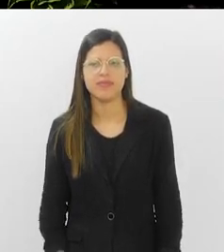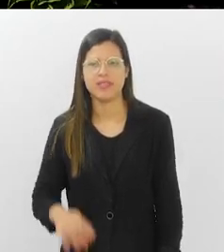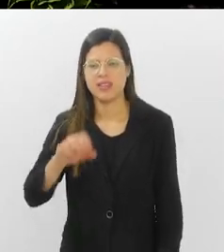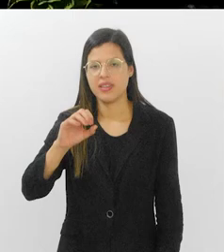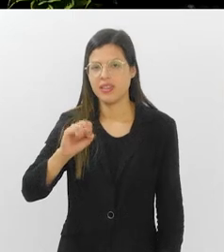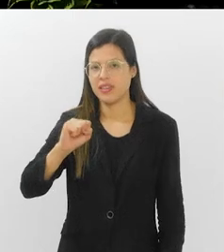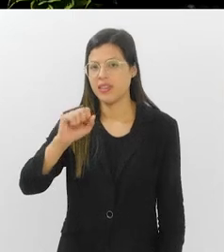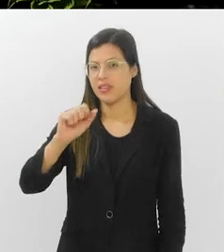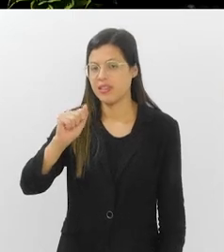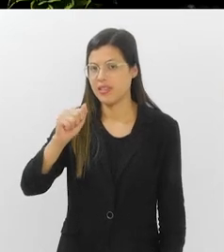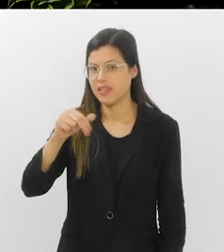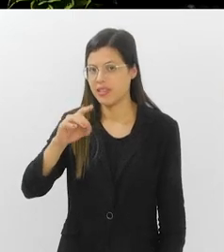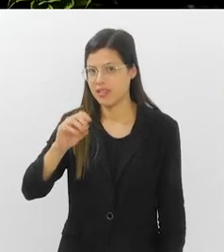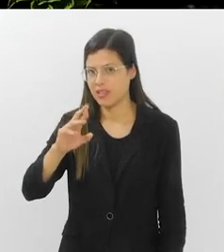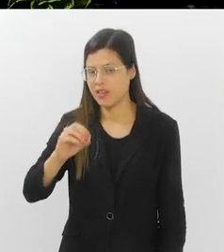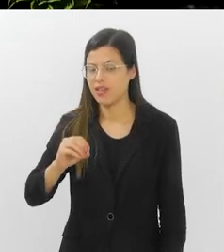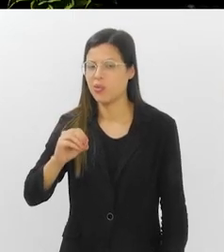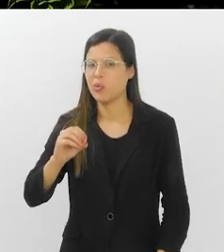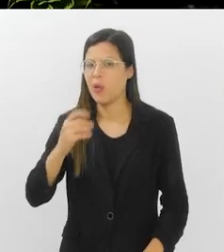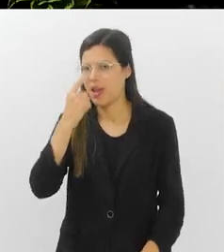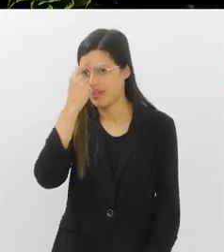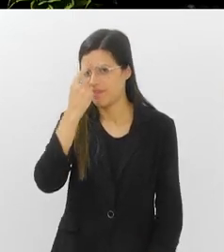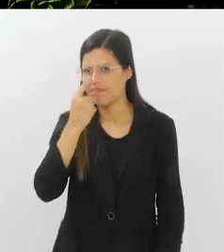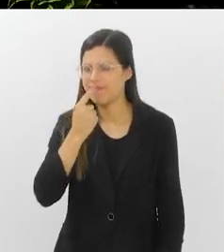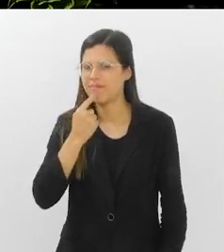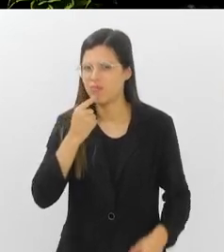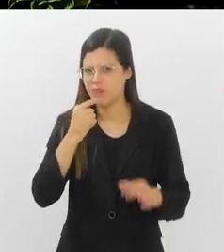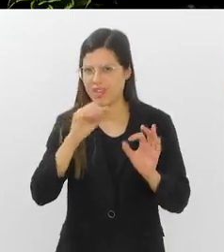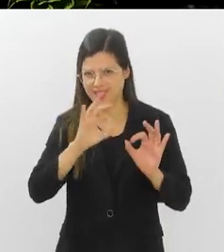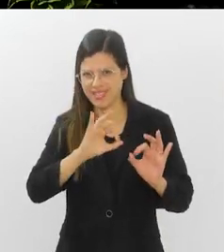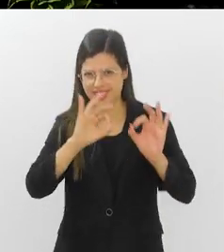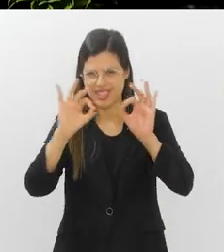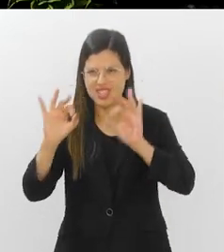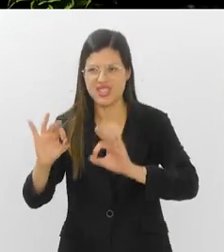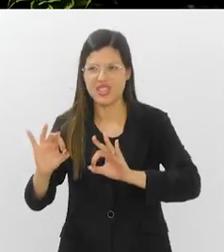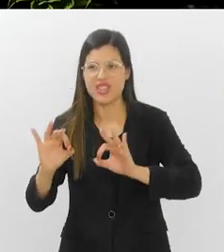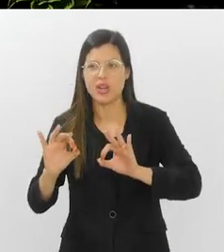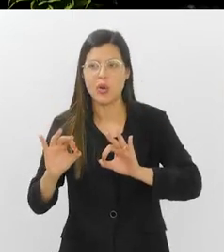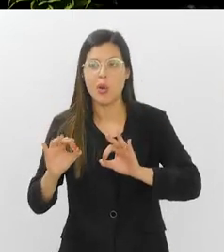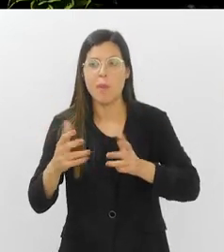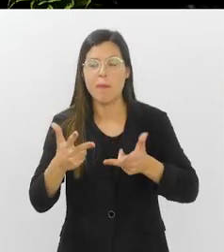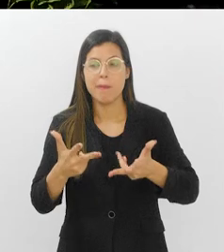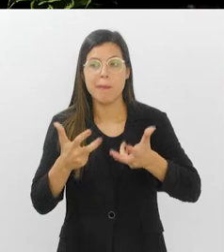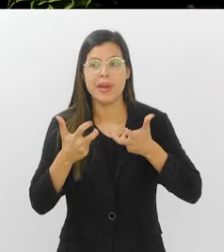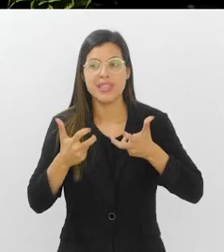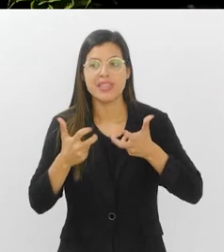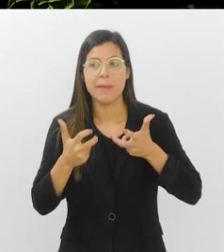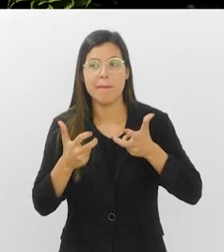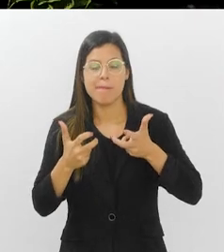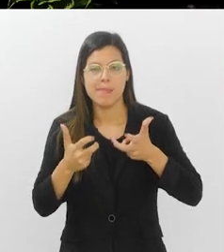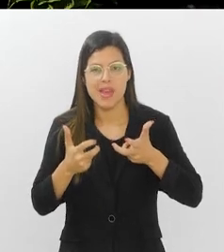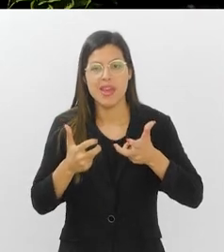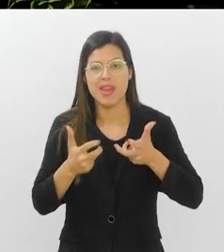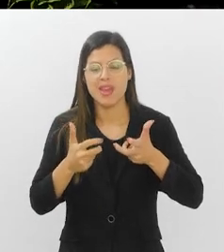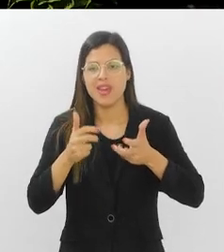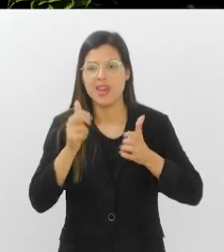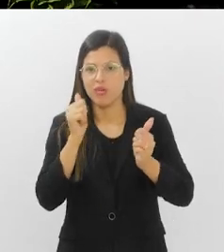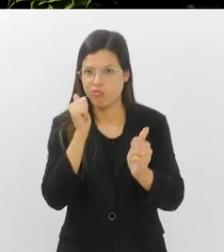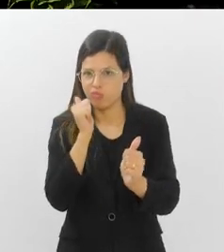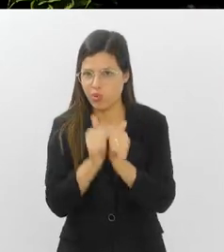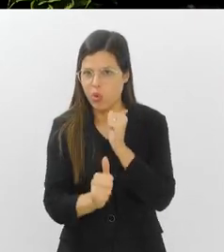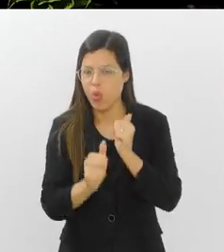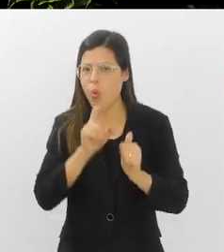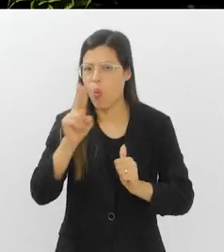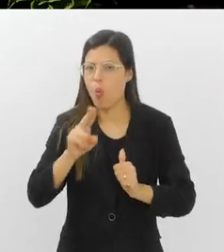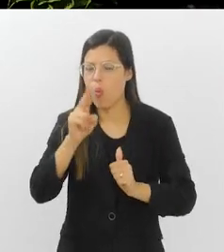pouquinho Sandro eh nas imagens que a gente tá vendo É possível perceber que os jogadores usam uma